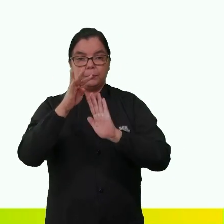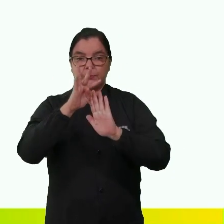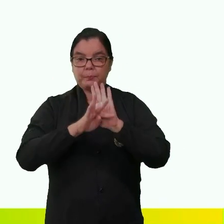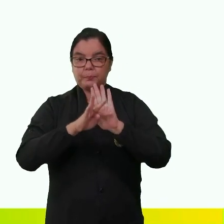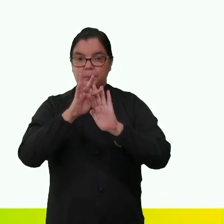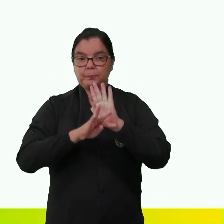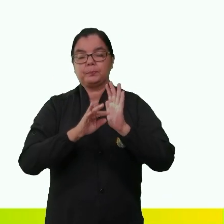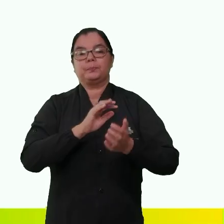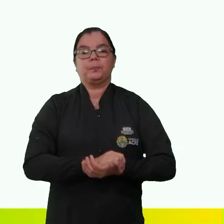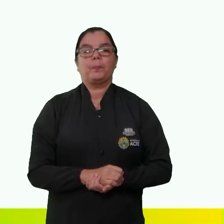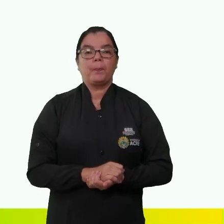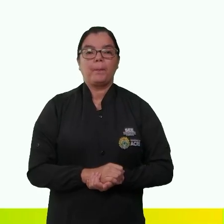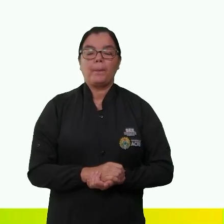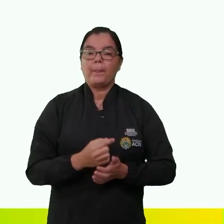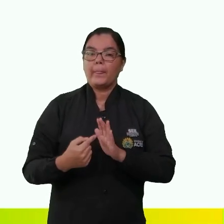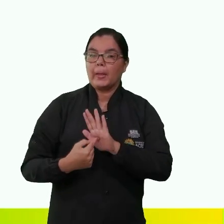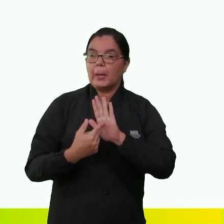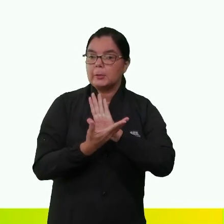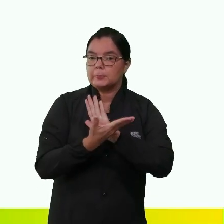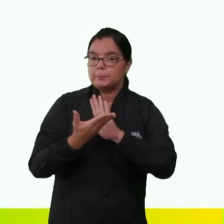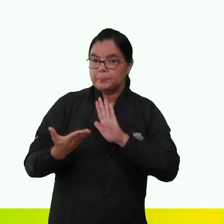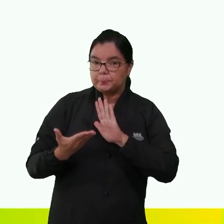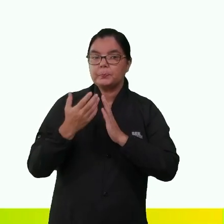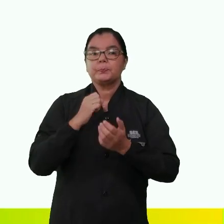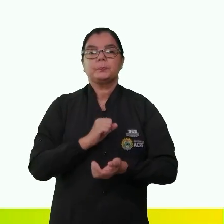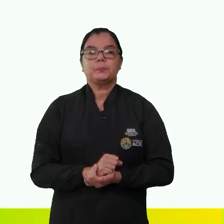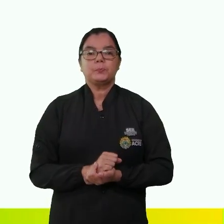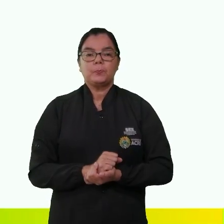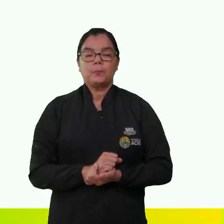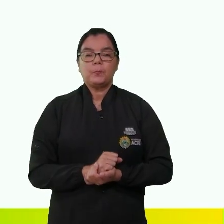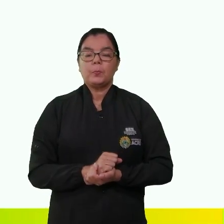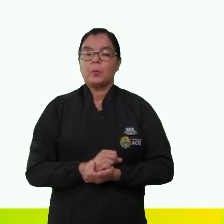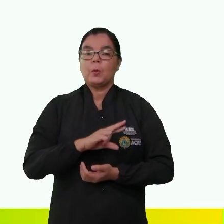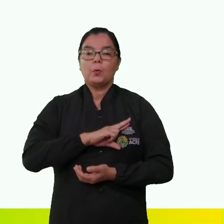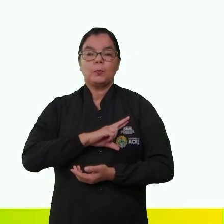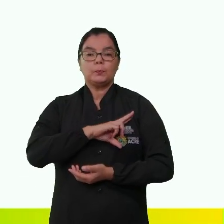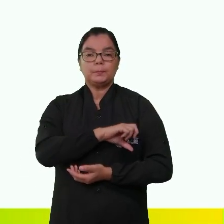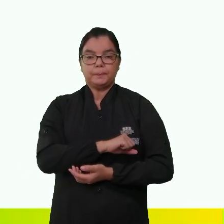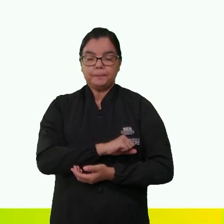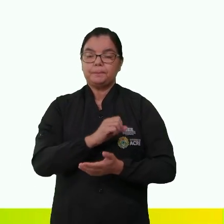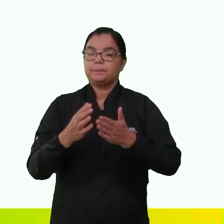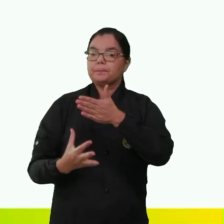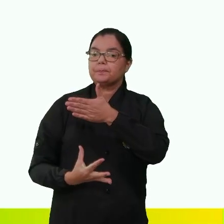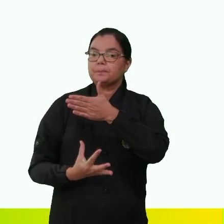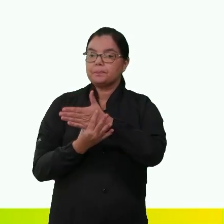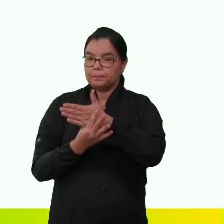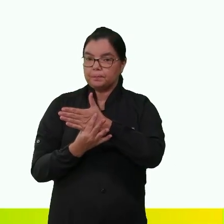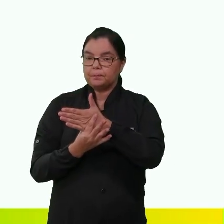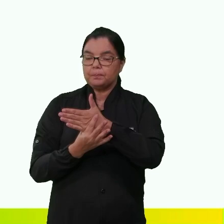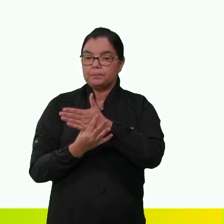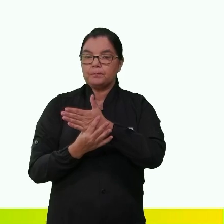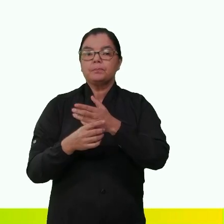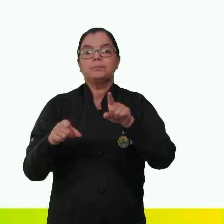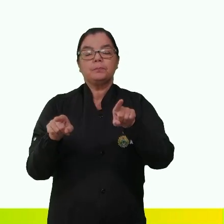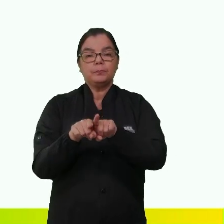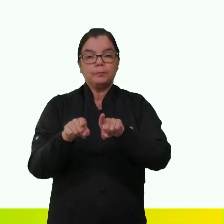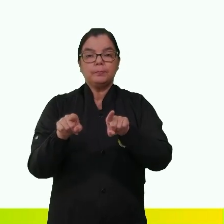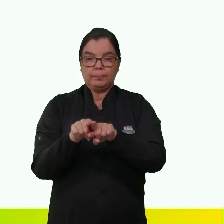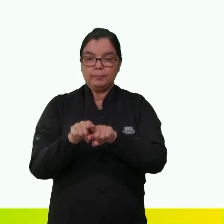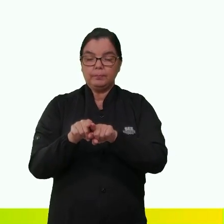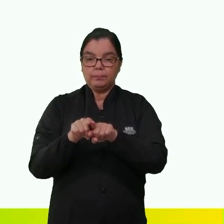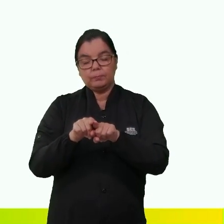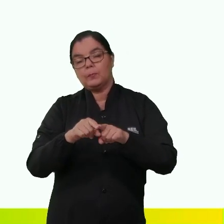tá? E aí eu trouxe para vocês aqui o romantismo e o realismo naturalismo. Então,